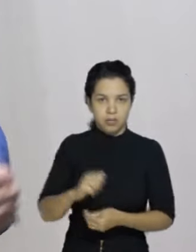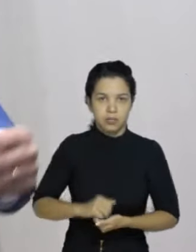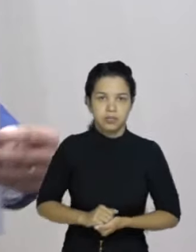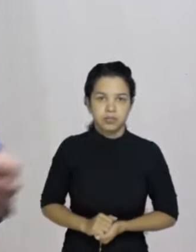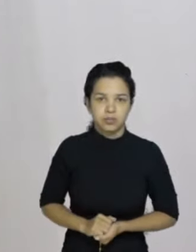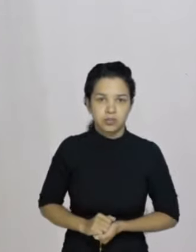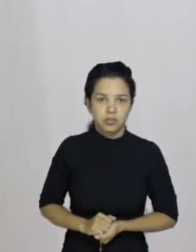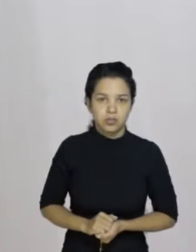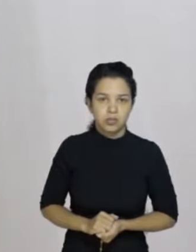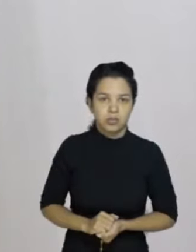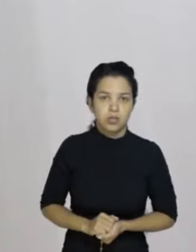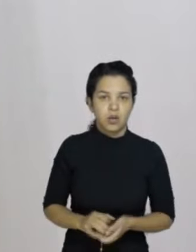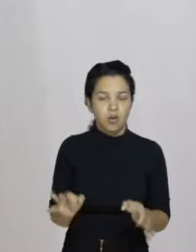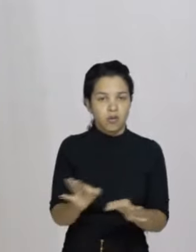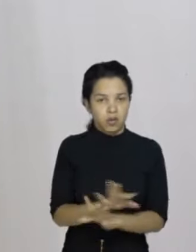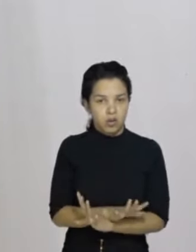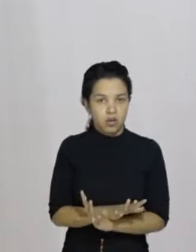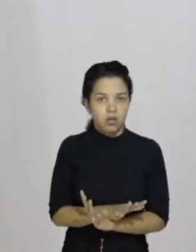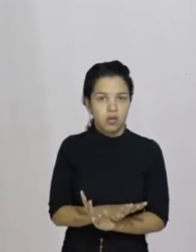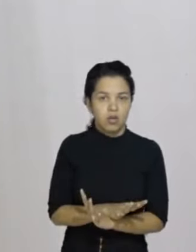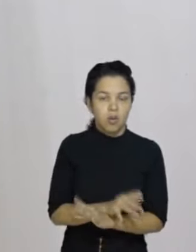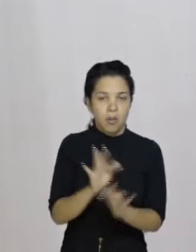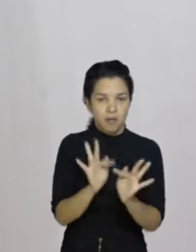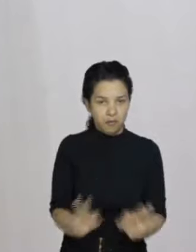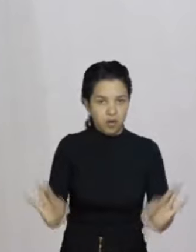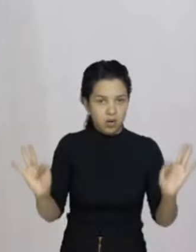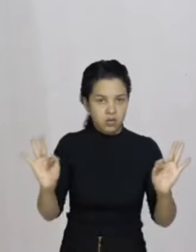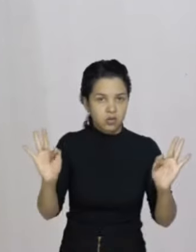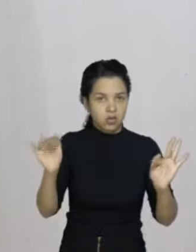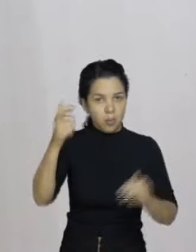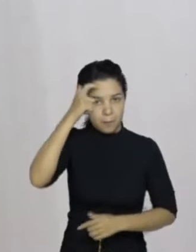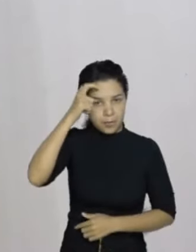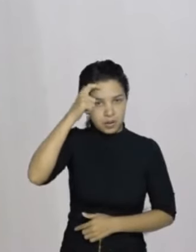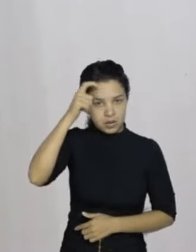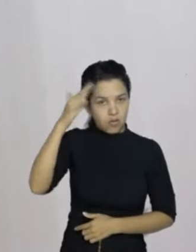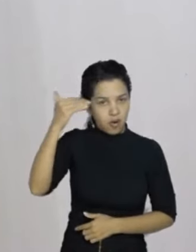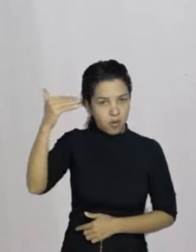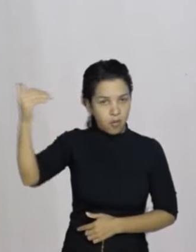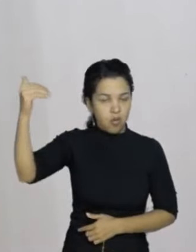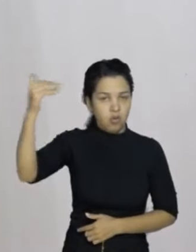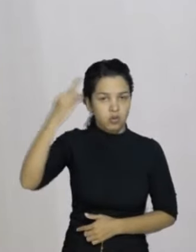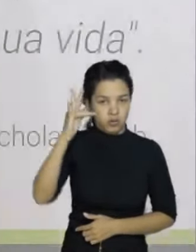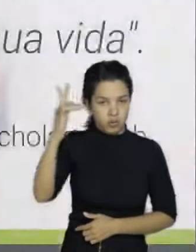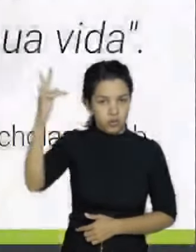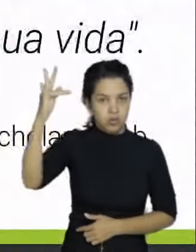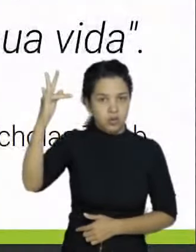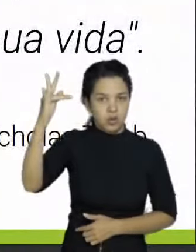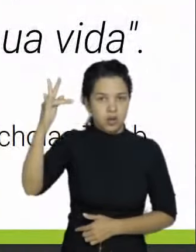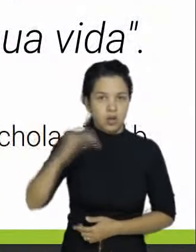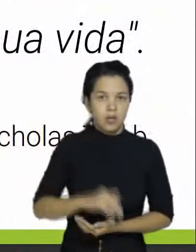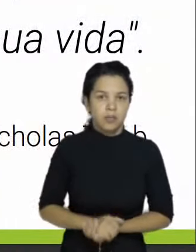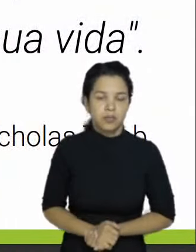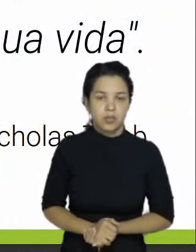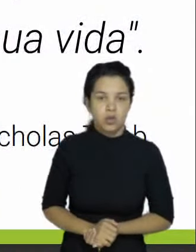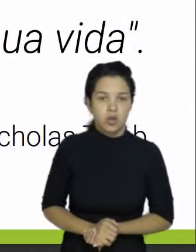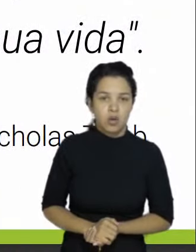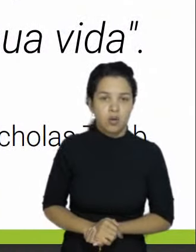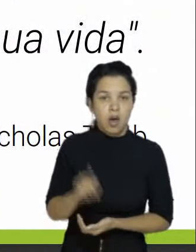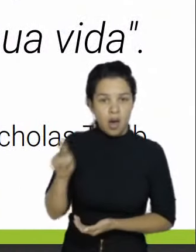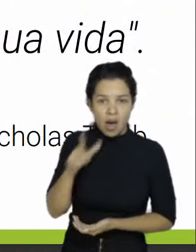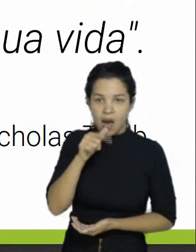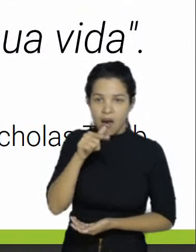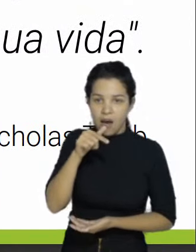com uma frase de um grande Pensador econômico filósofo desenvolvimento só quem bebe essa